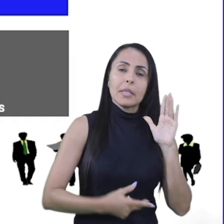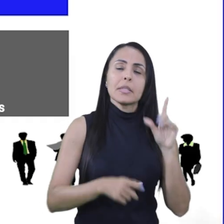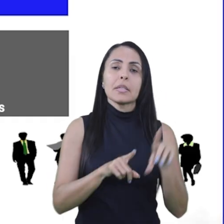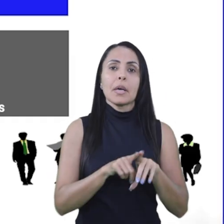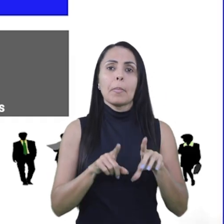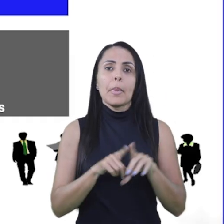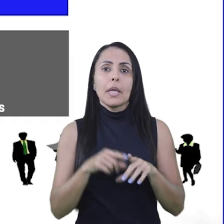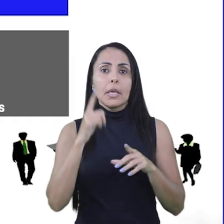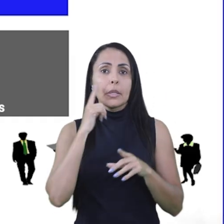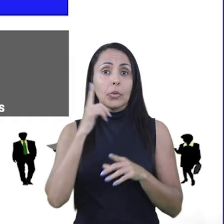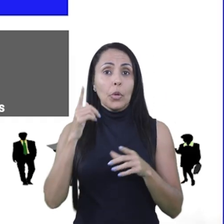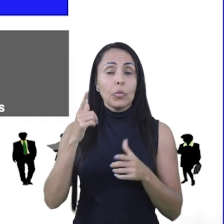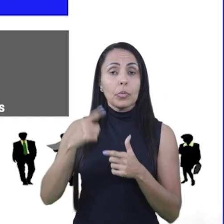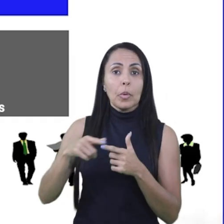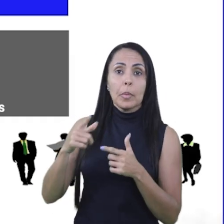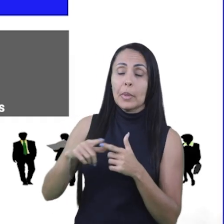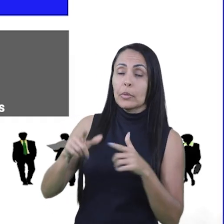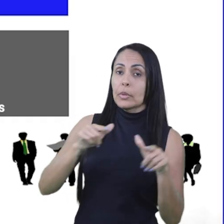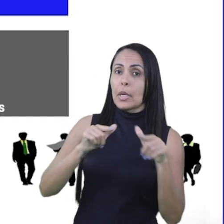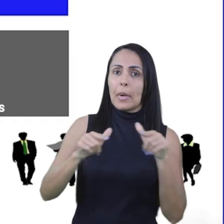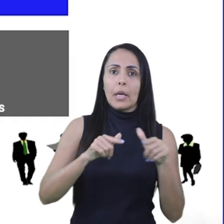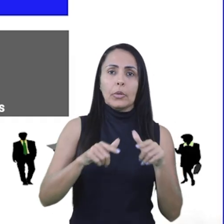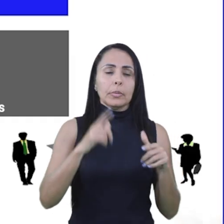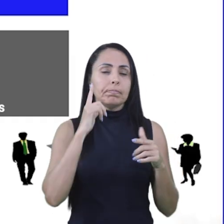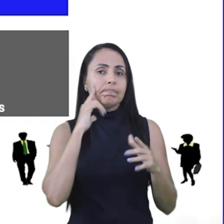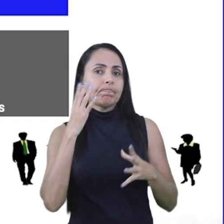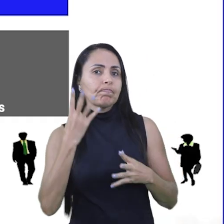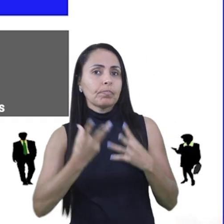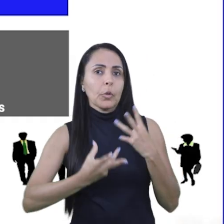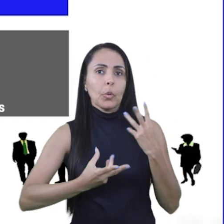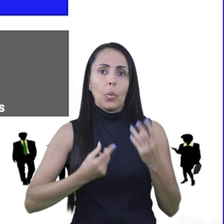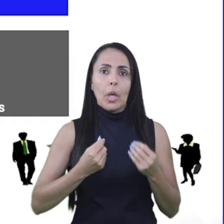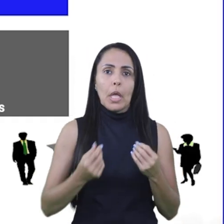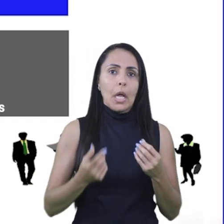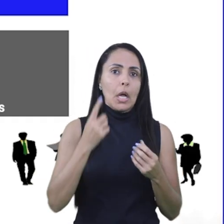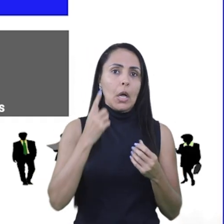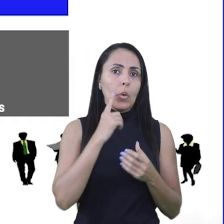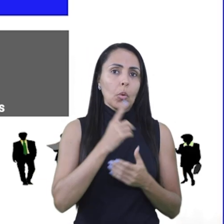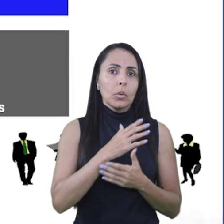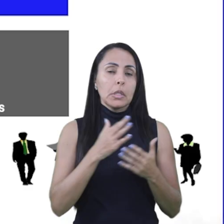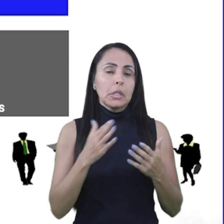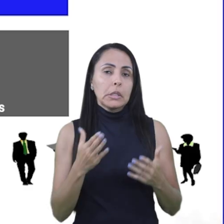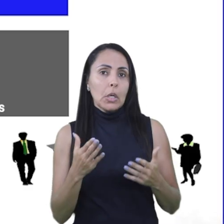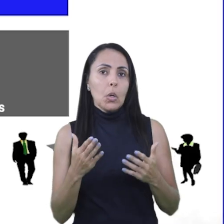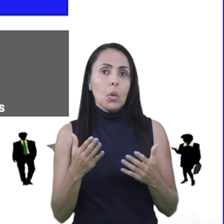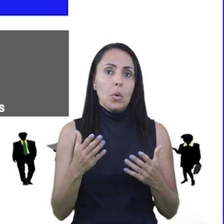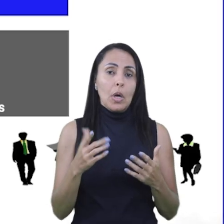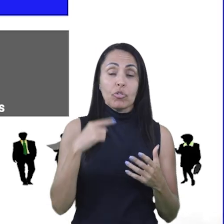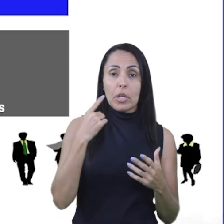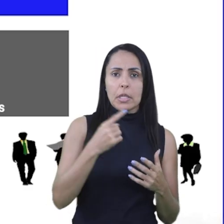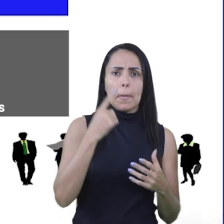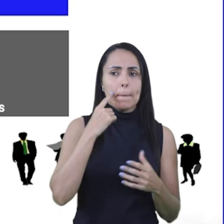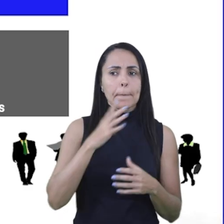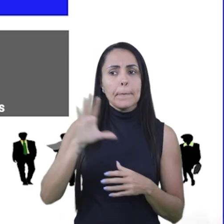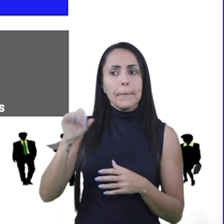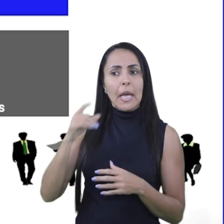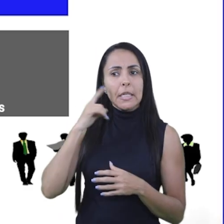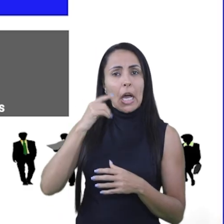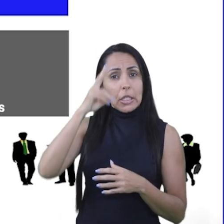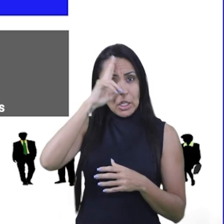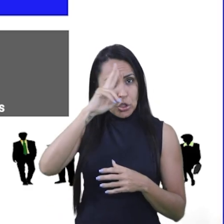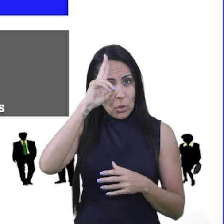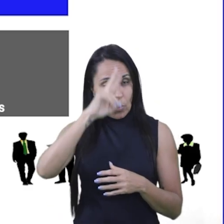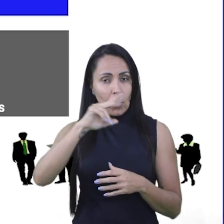trabalho, né? Então você vê que não é algo tão antigo assim, né? Se a gente for pegar aqui um fato